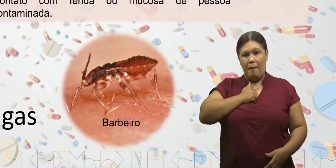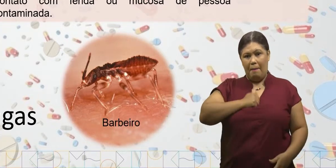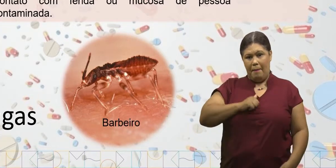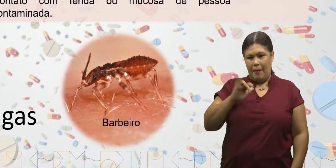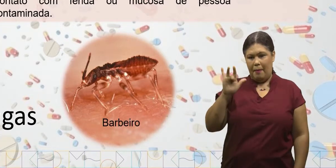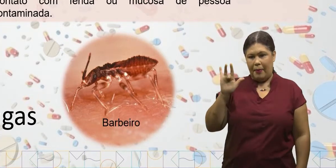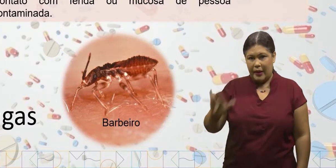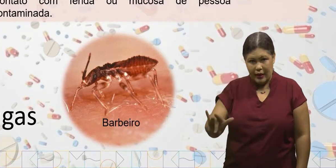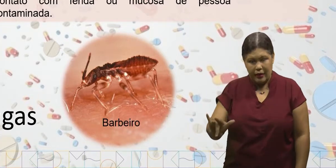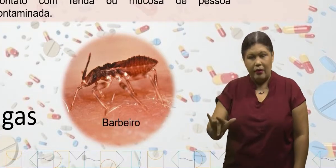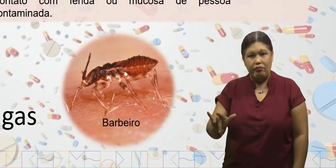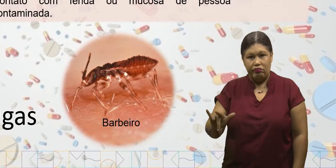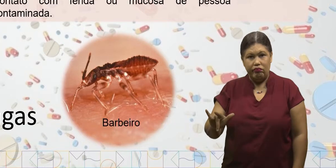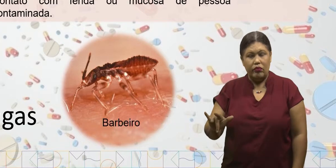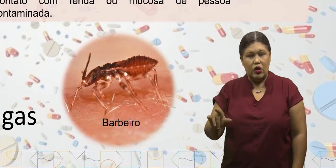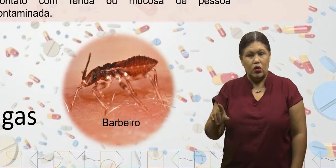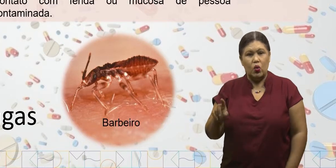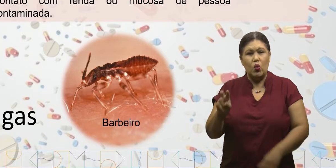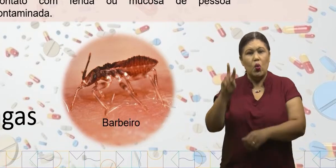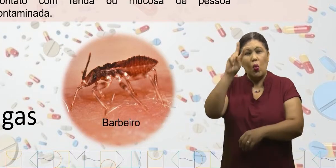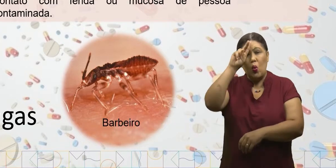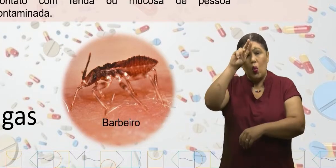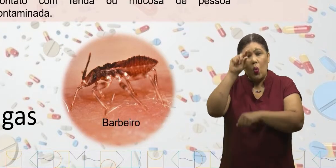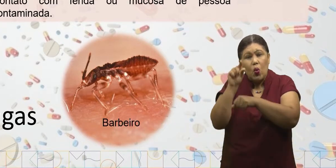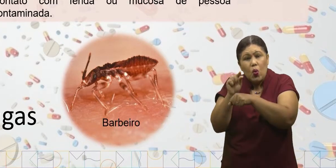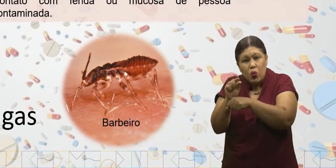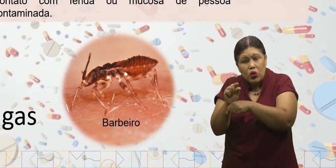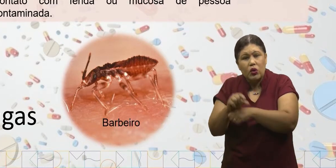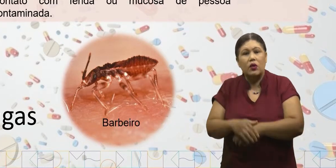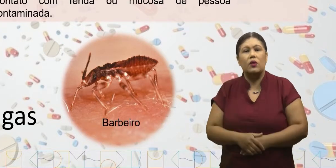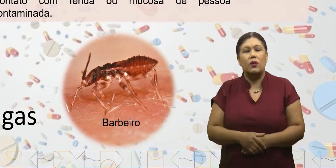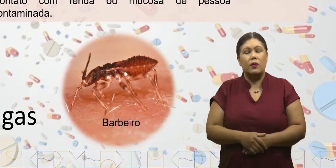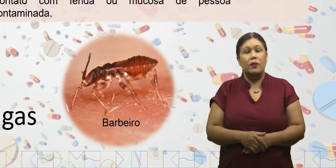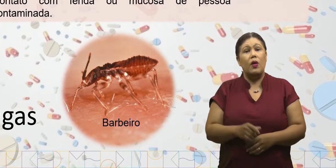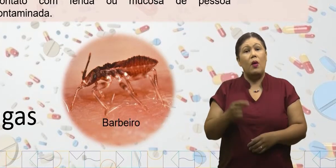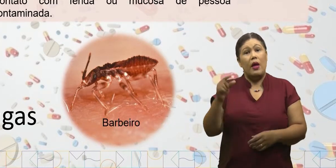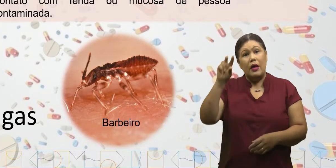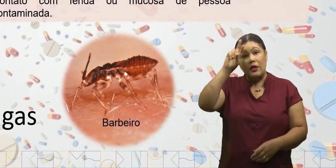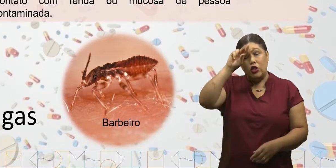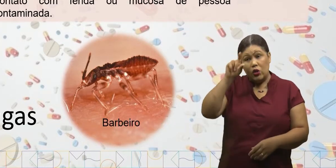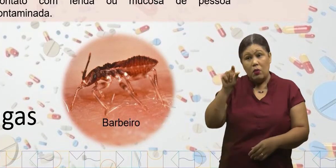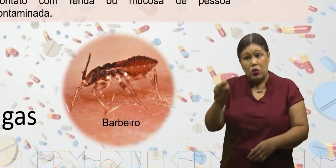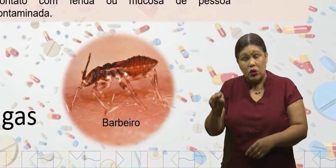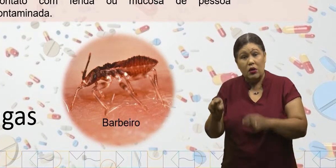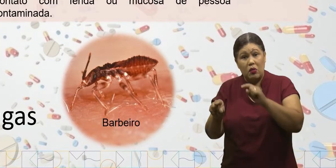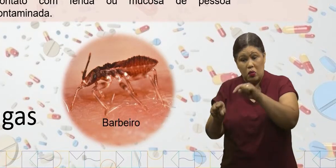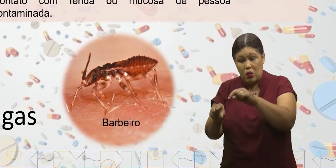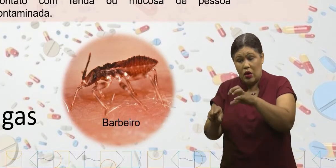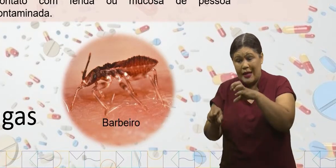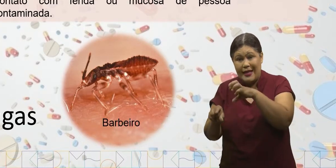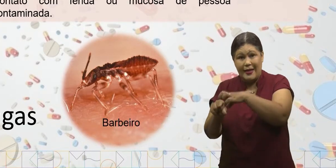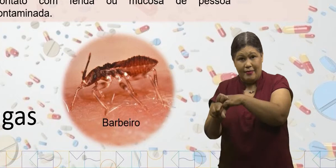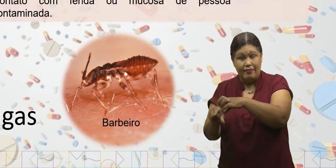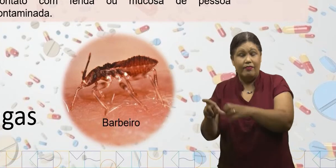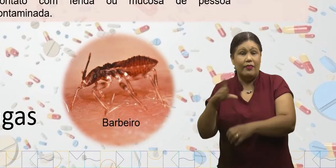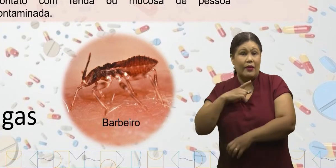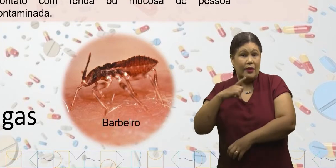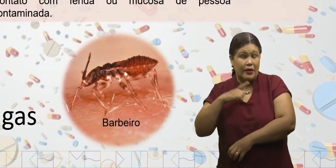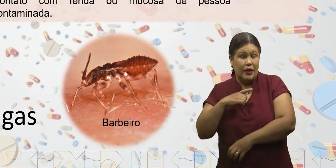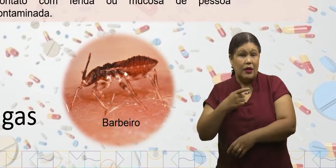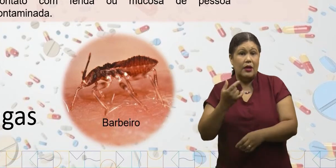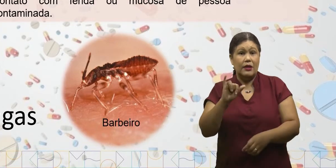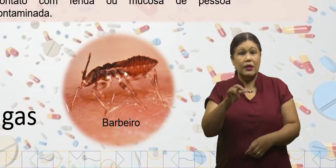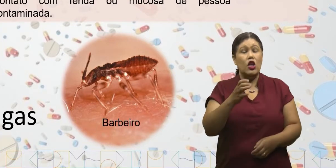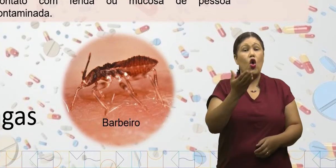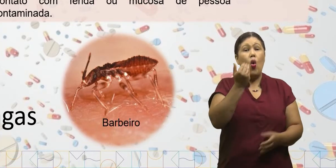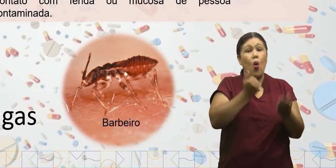inseto Triatomynes, popularmente conhecido como barbeiro, contaminado após picada do inseto, também por